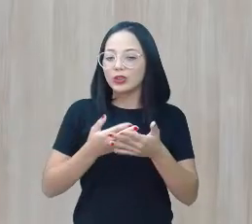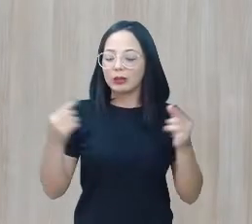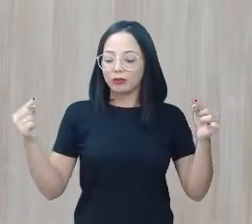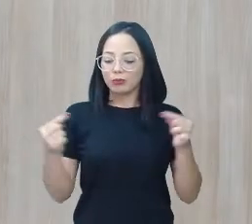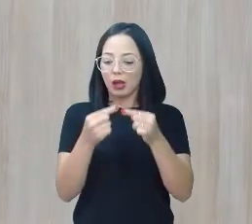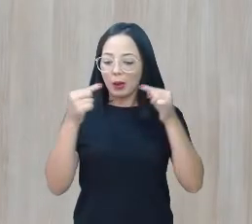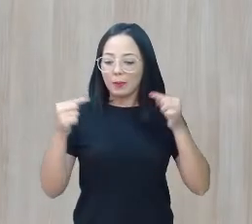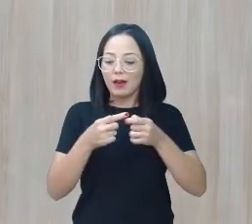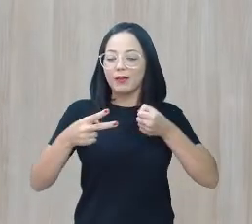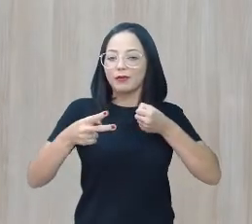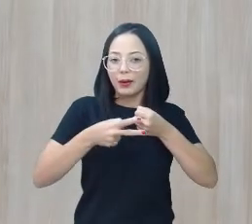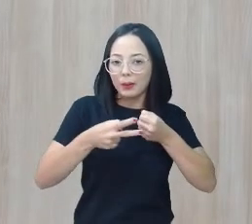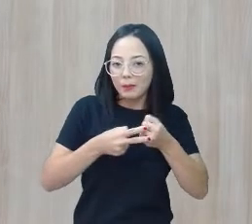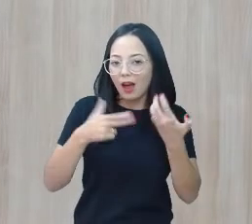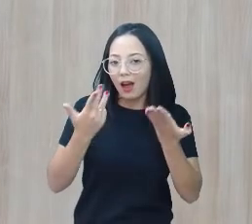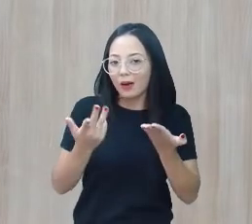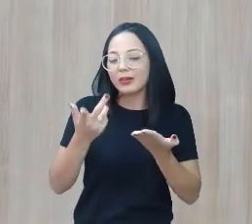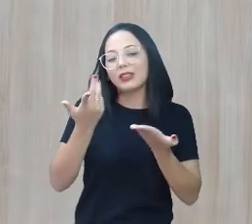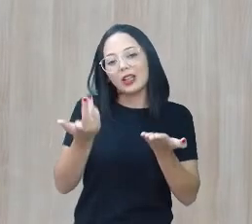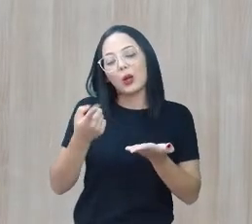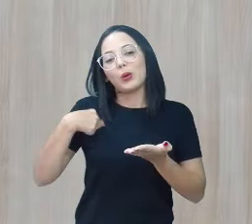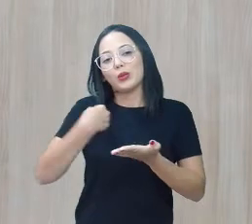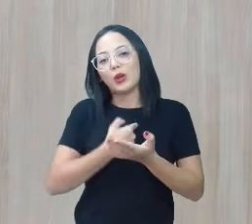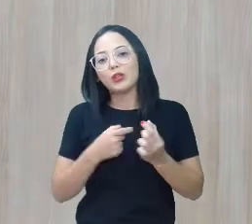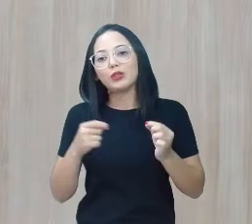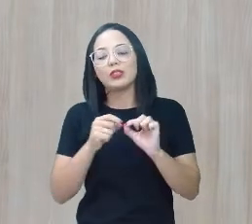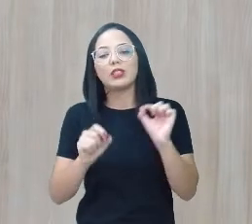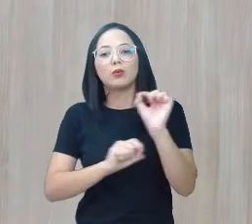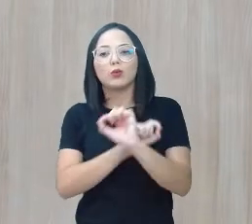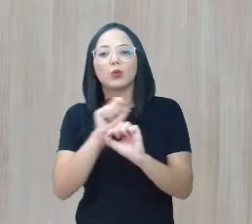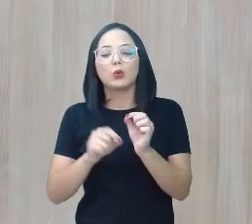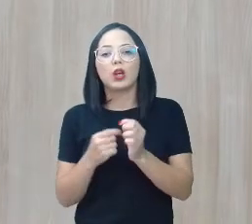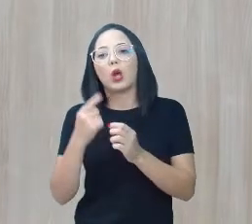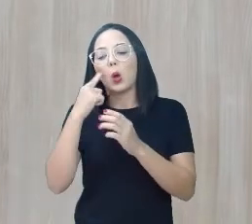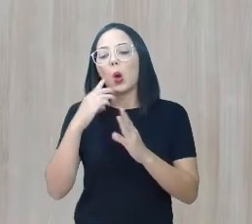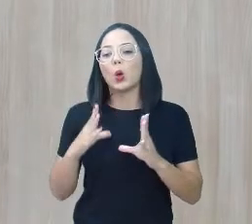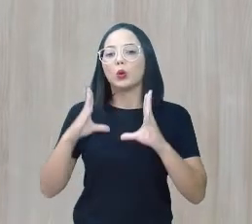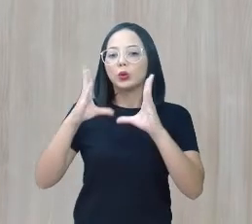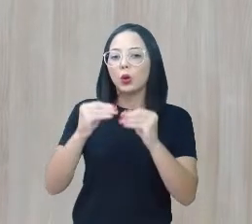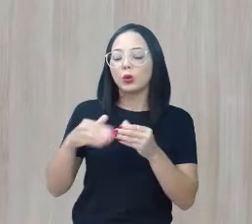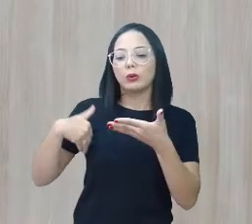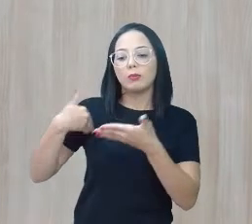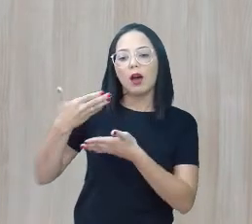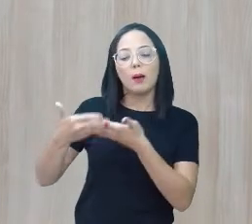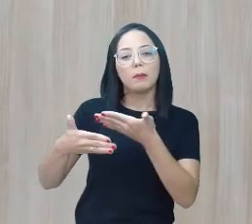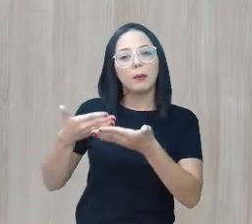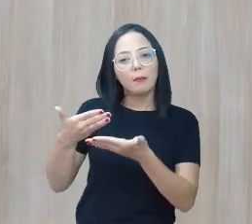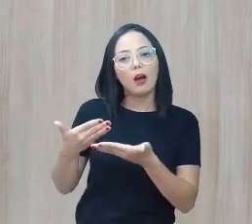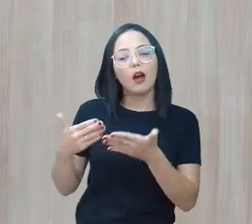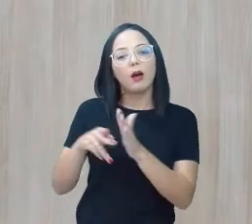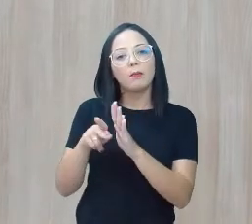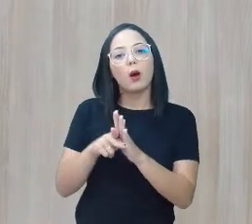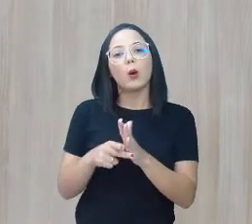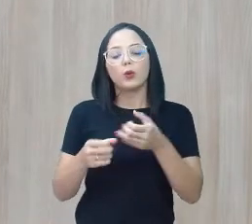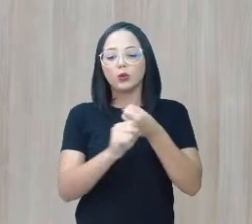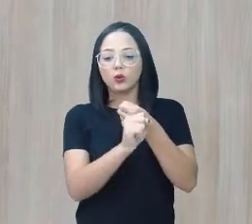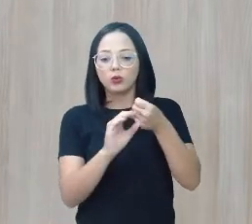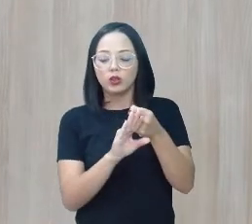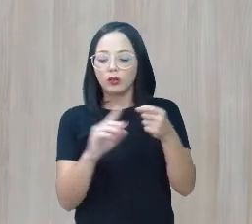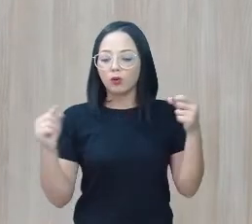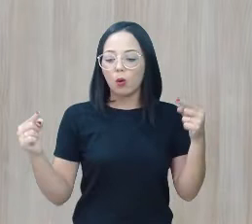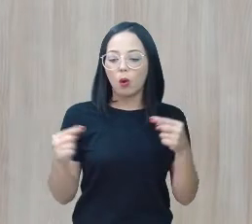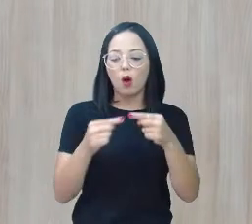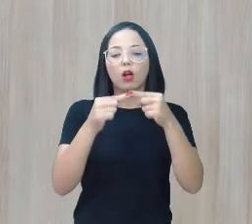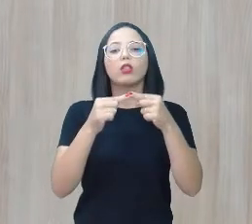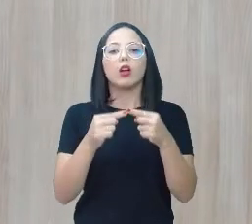concordância verbal, e aí fizemos, não é, todo aquele processo do o substantivo concordando,